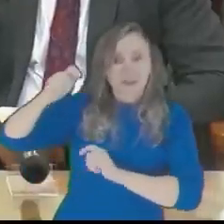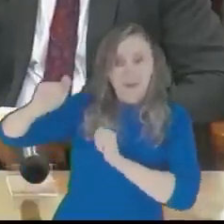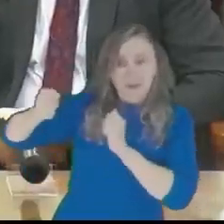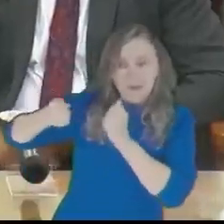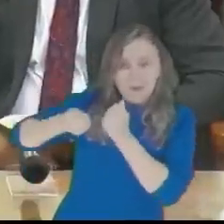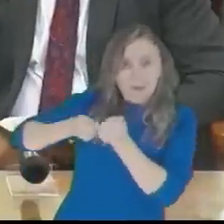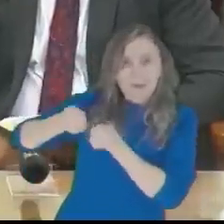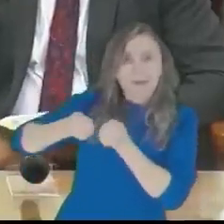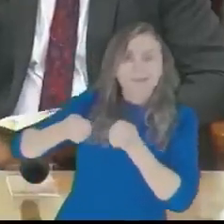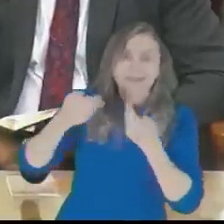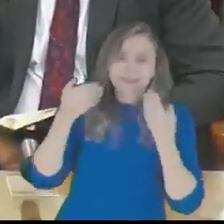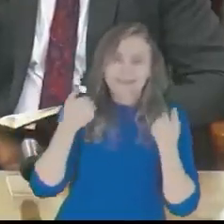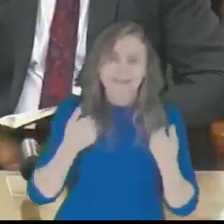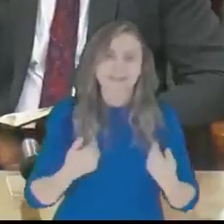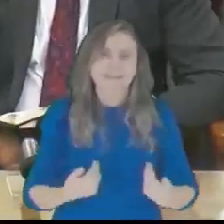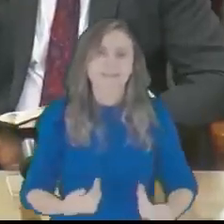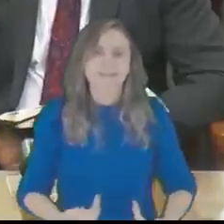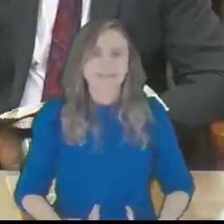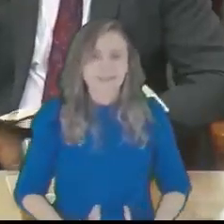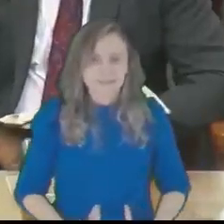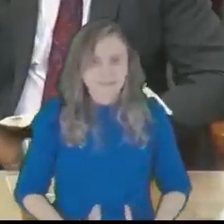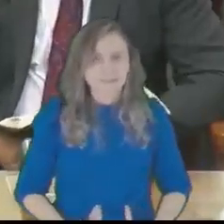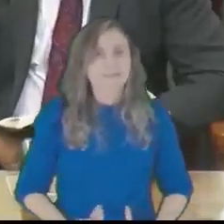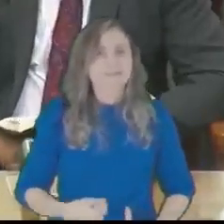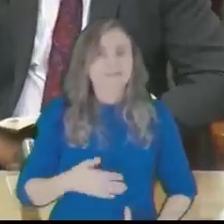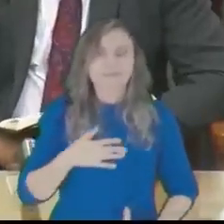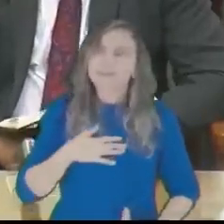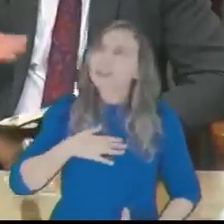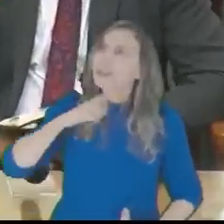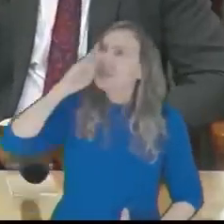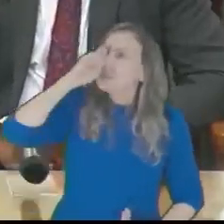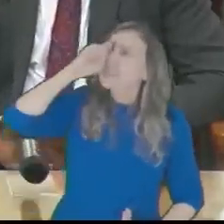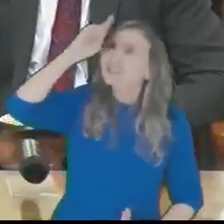É Ele quem toma conta de você. É Ele quem dirige seus passos.